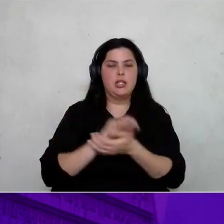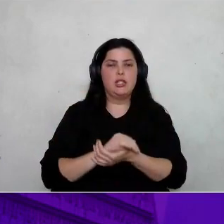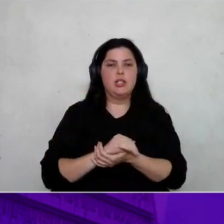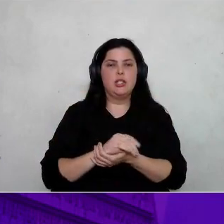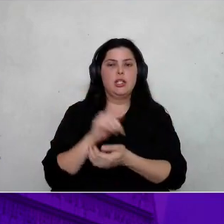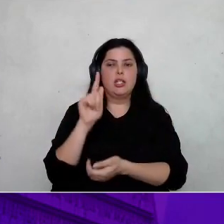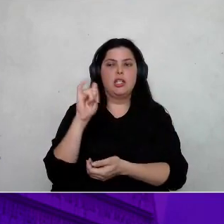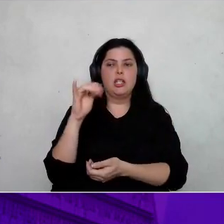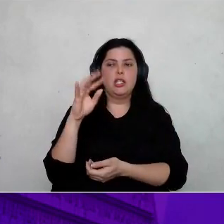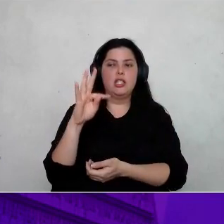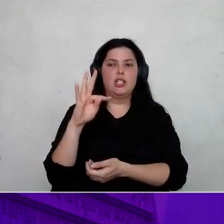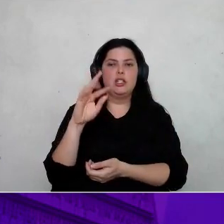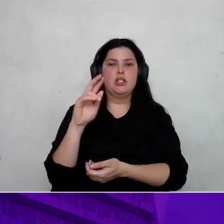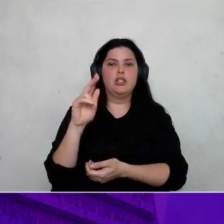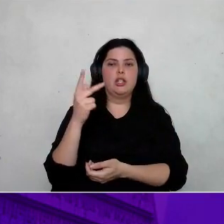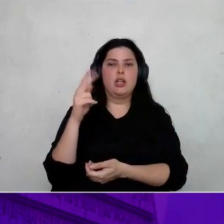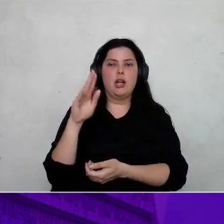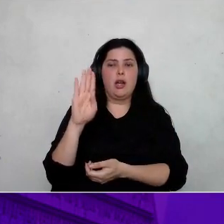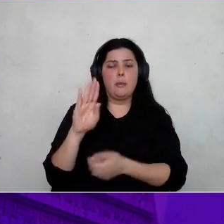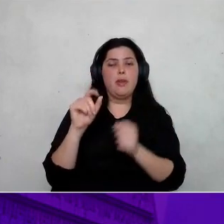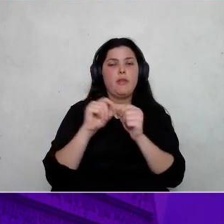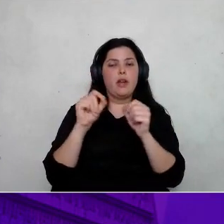esse tipo de coisa. É bem interessante.